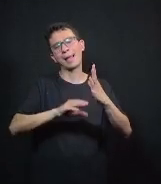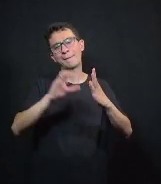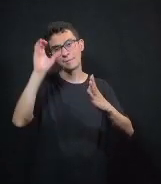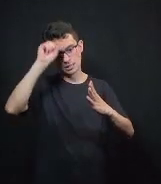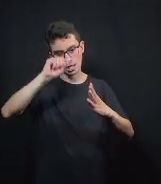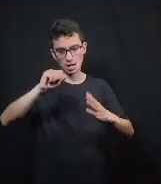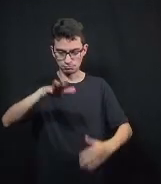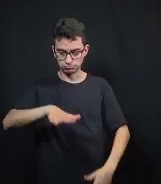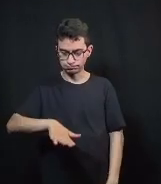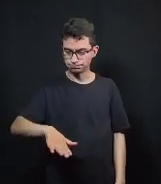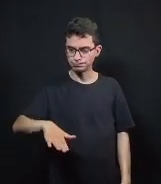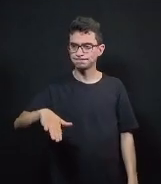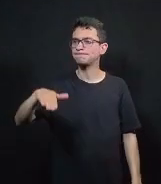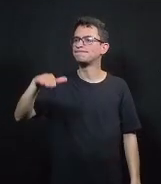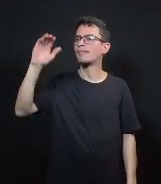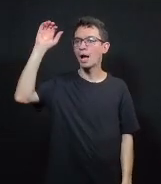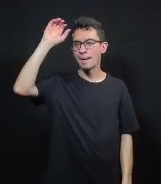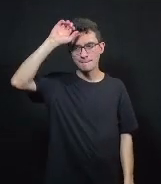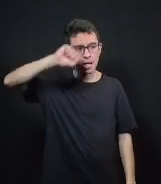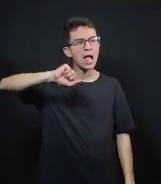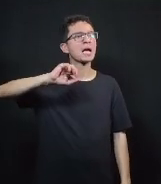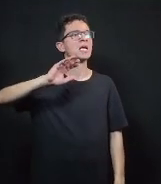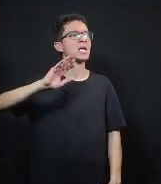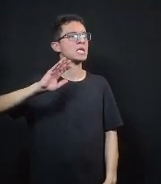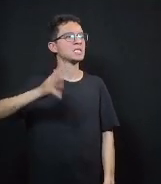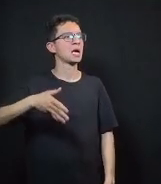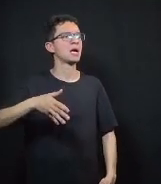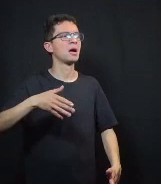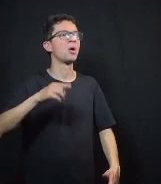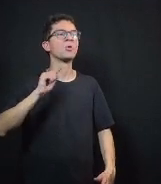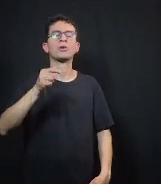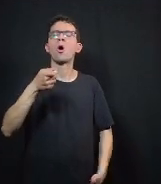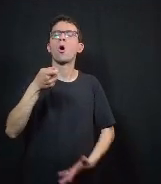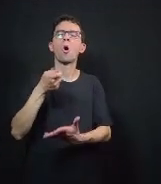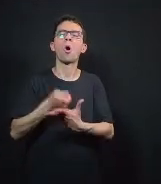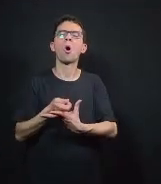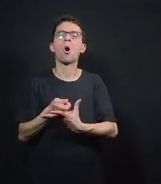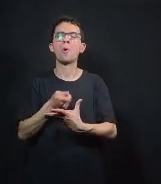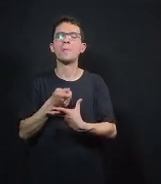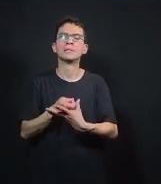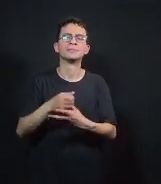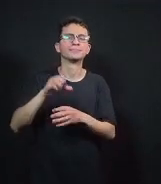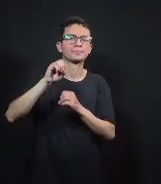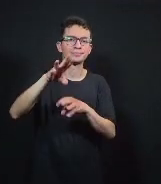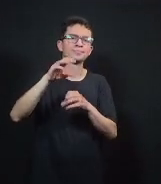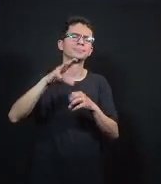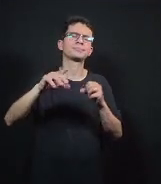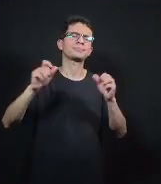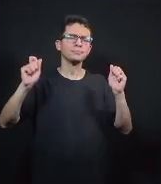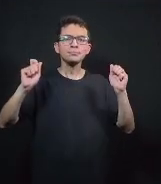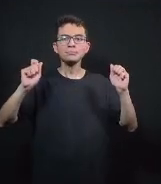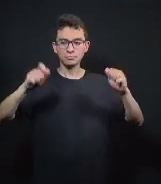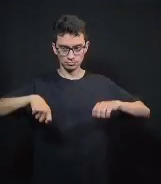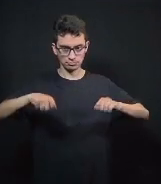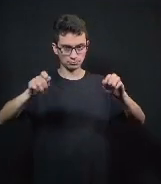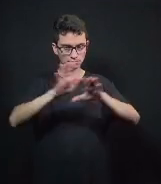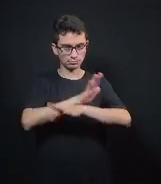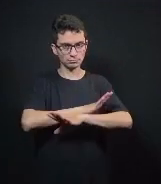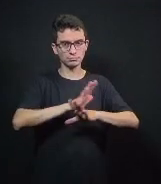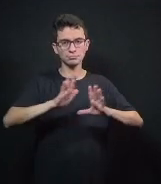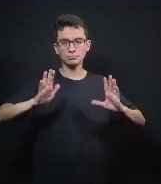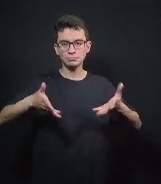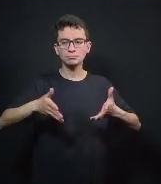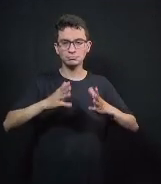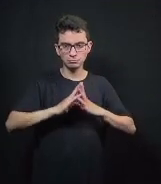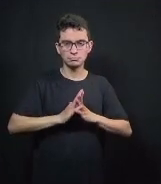cedo. O que que é essa? O que que pode ser, na verdade, o que deveria ser uma alfabetização suficiente para que as